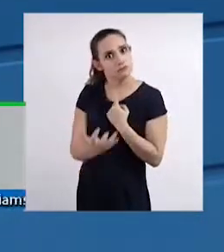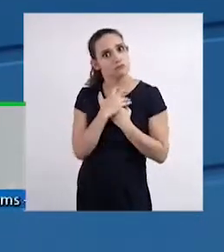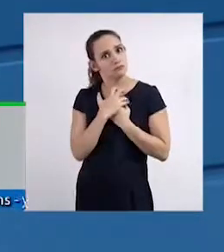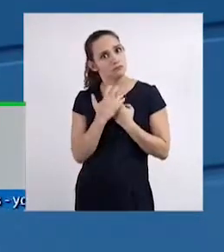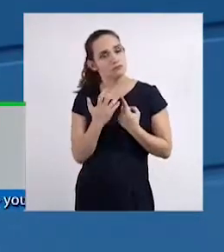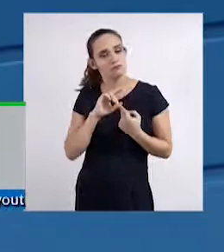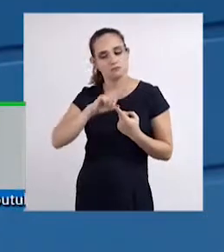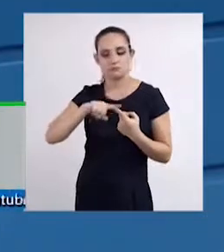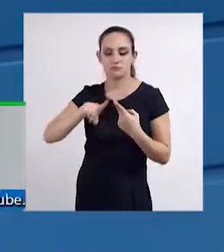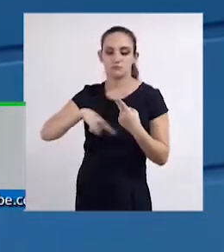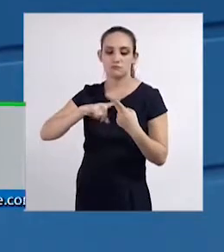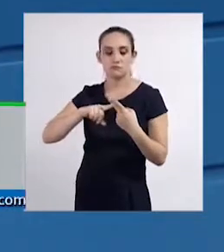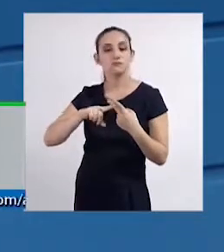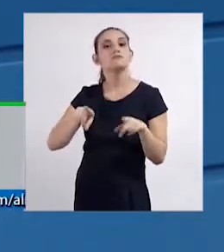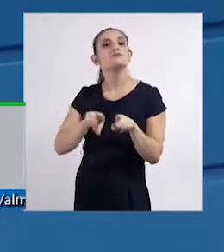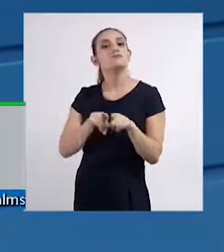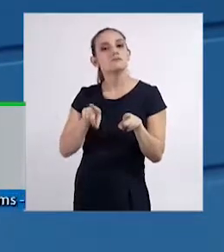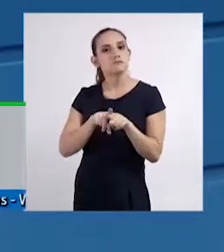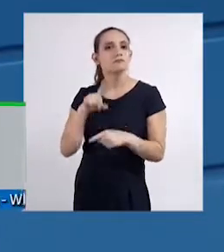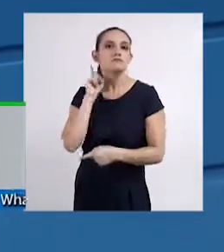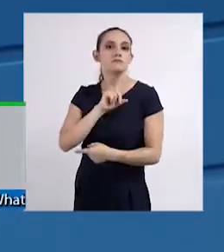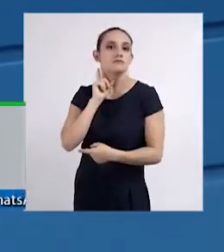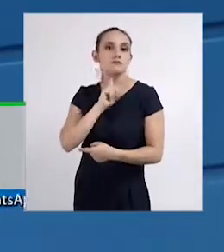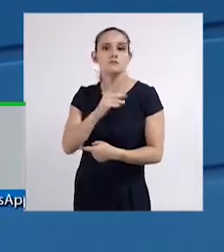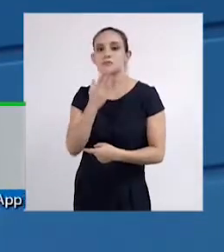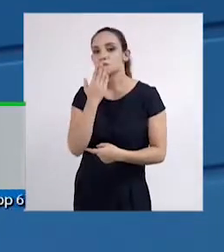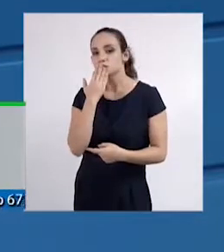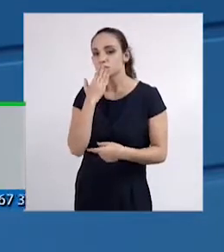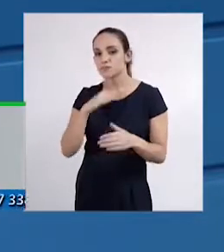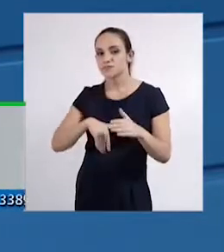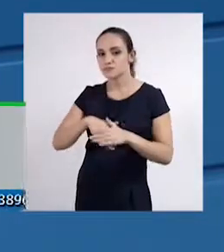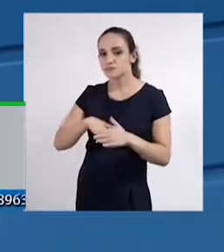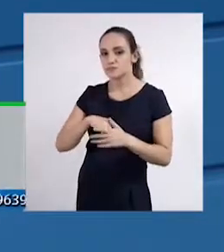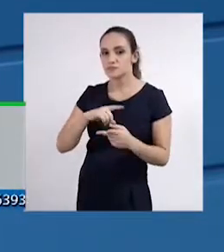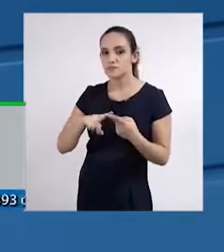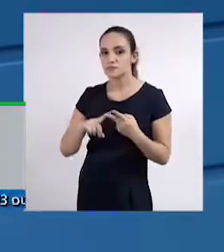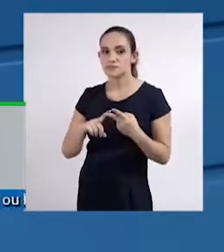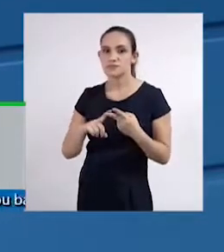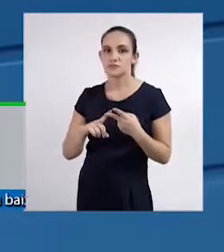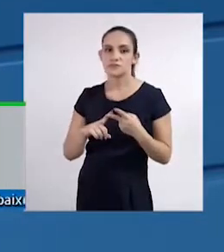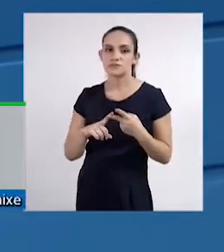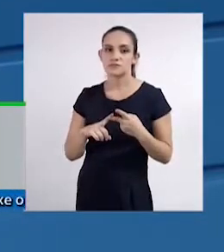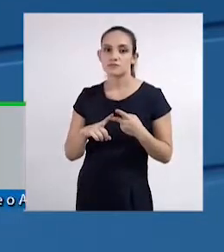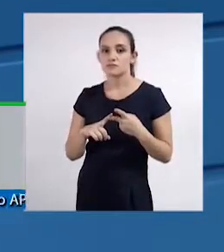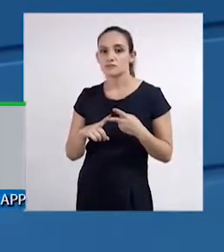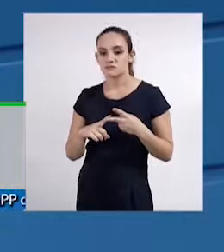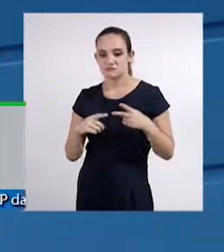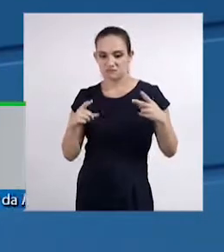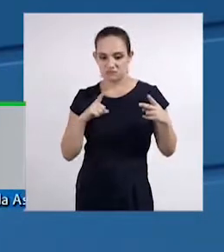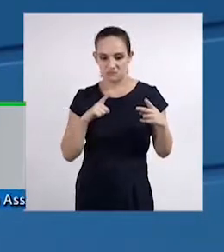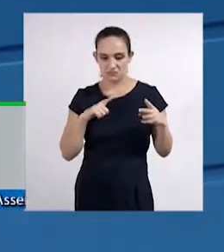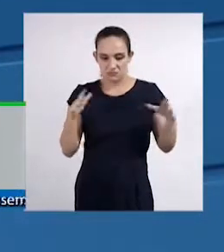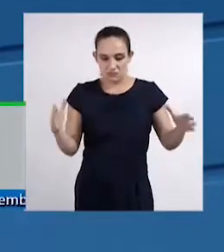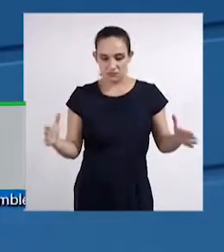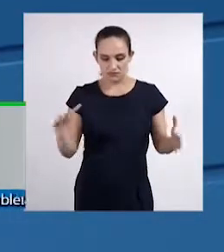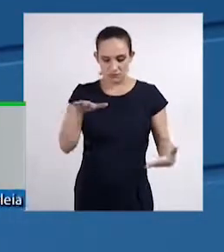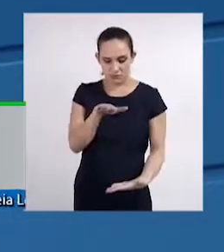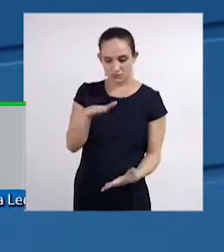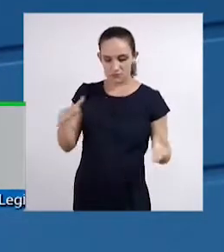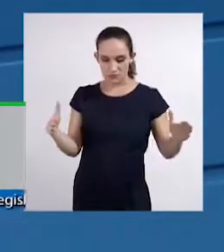problema do Flamengo, a mesma coisa, colocar atletas dentro de container, né? Um clube de